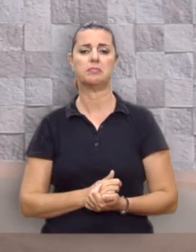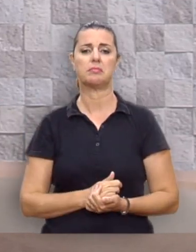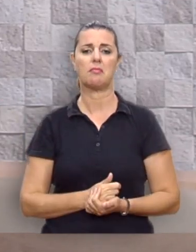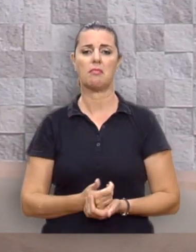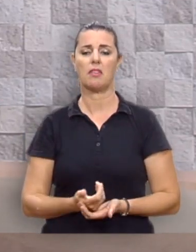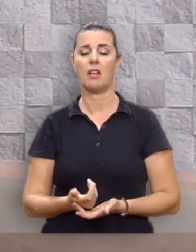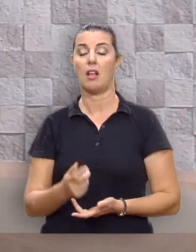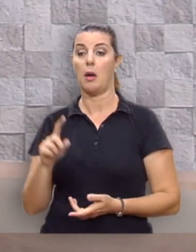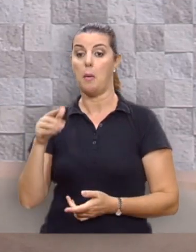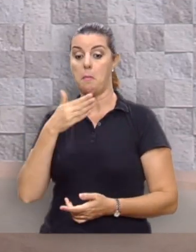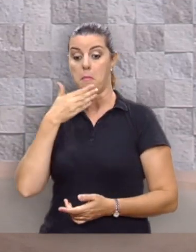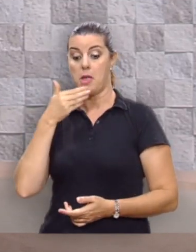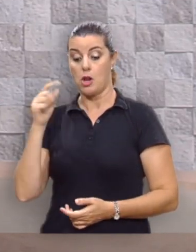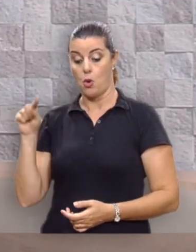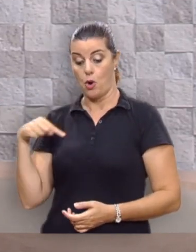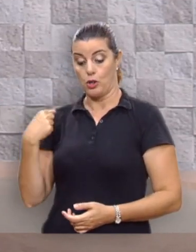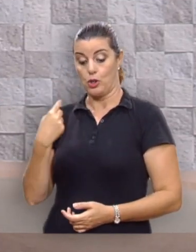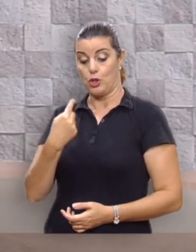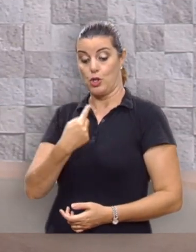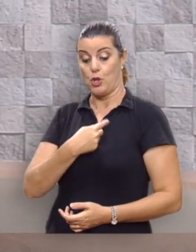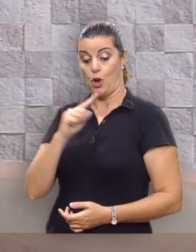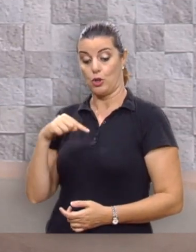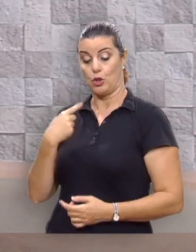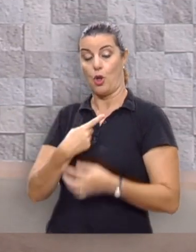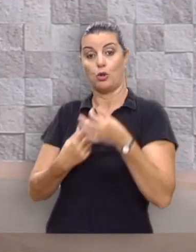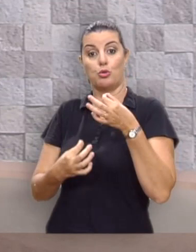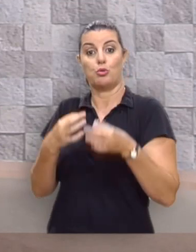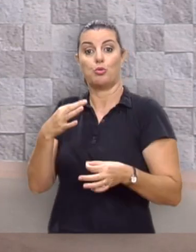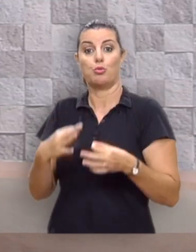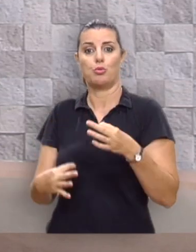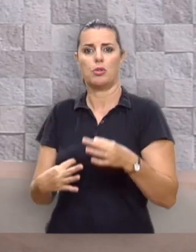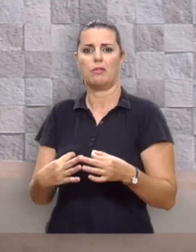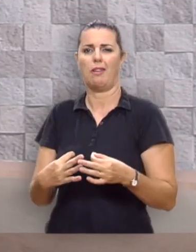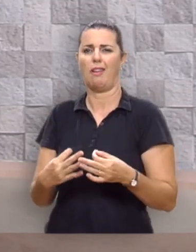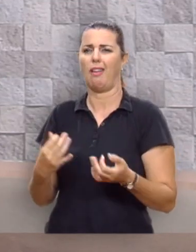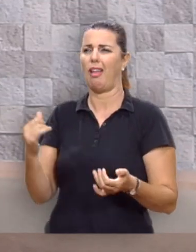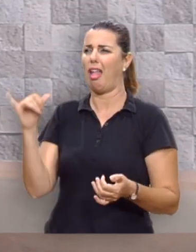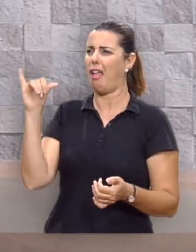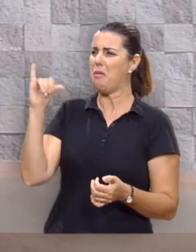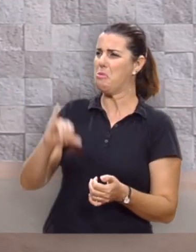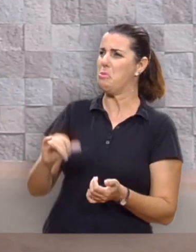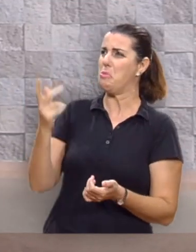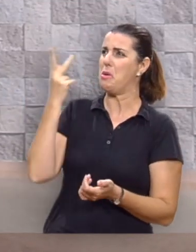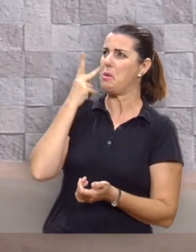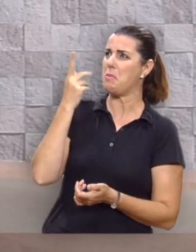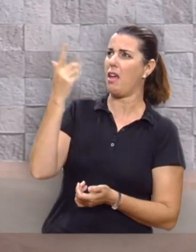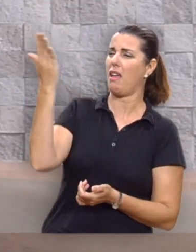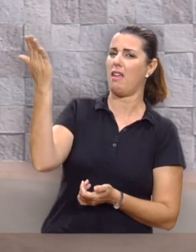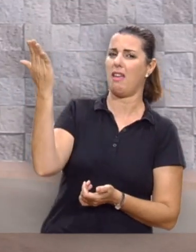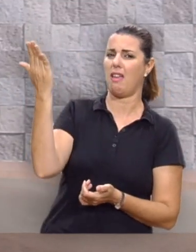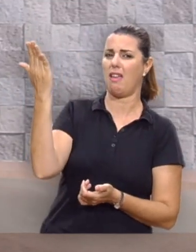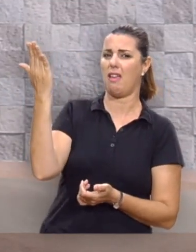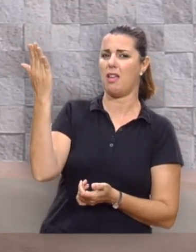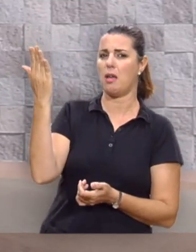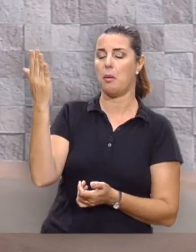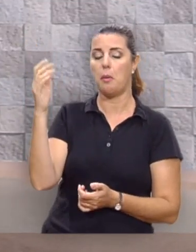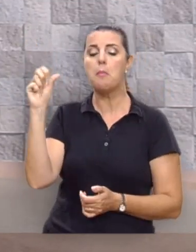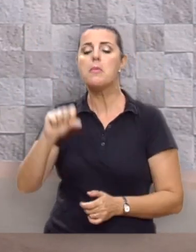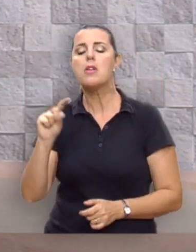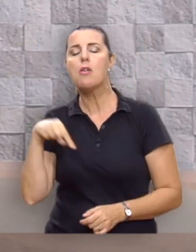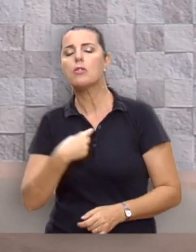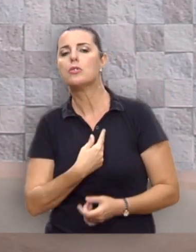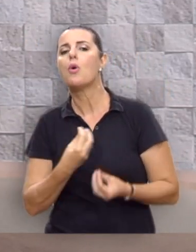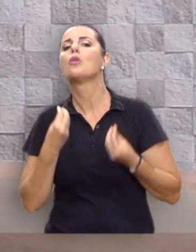Ora, se o melhor de nós, nossas justiças, não passam de trapos de imundícia, e o pior